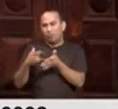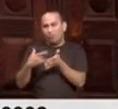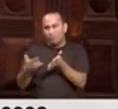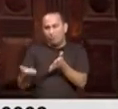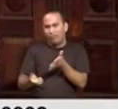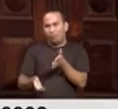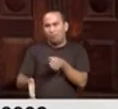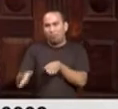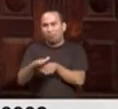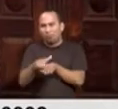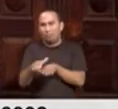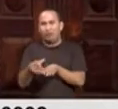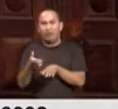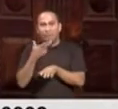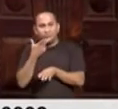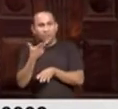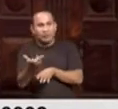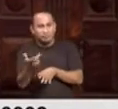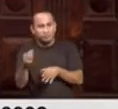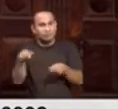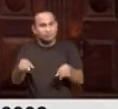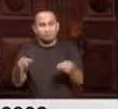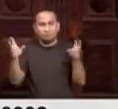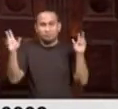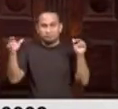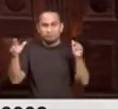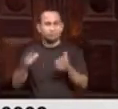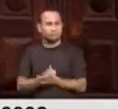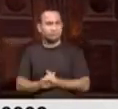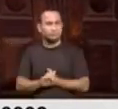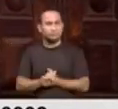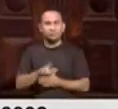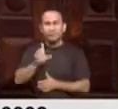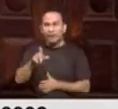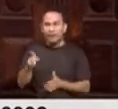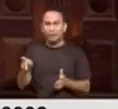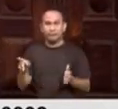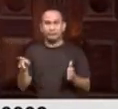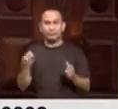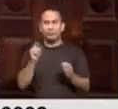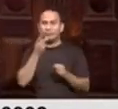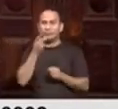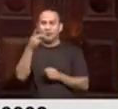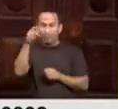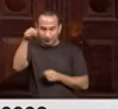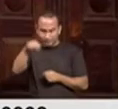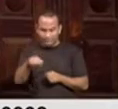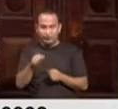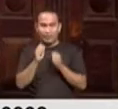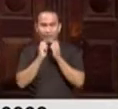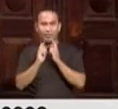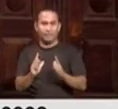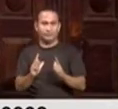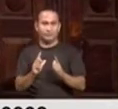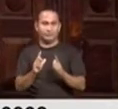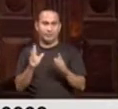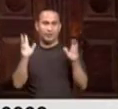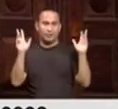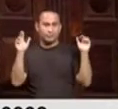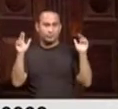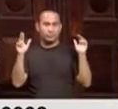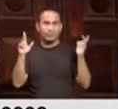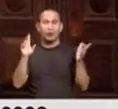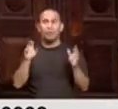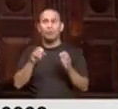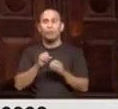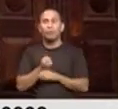contratos. É disso que trata esta peça, senhores. É disso que trata essa peça. E quantas vezes a oposição